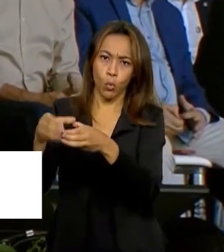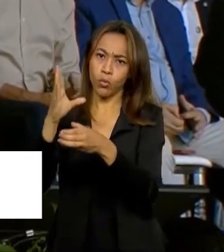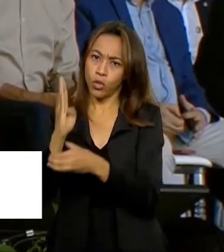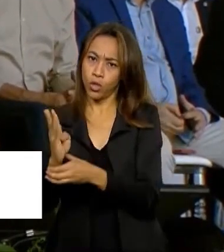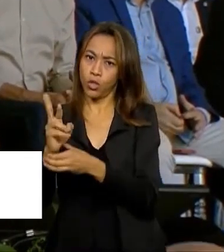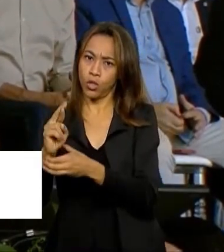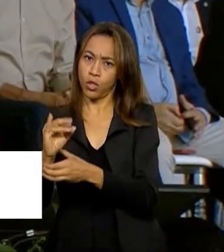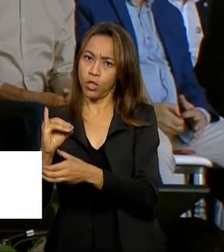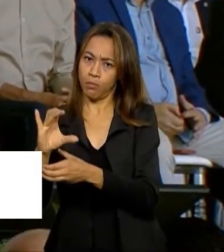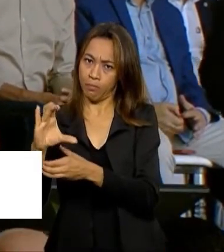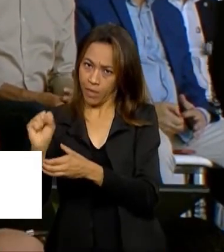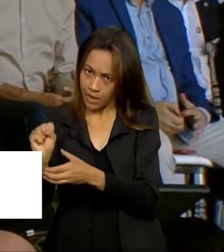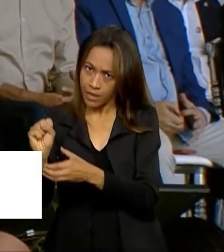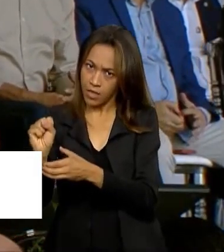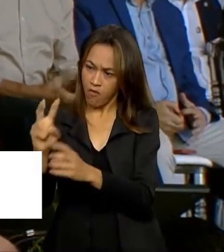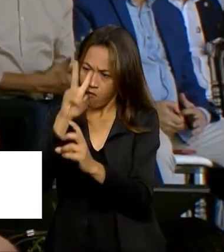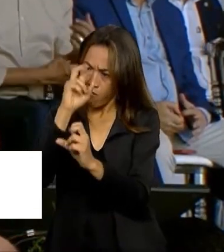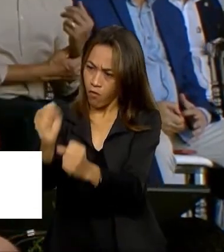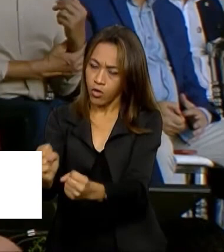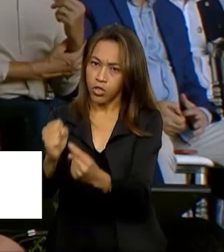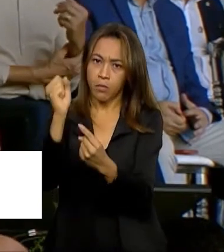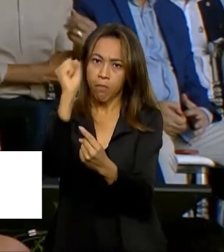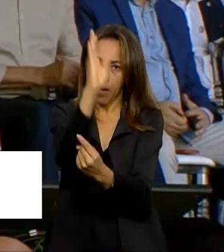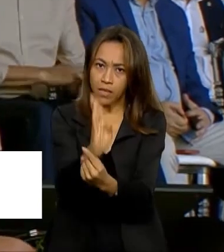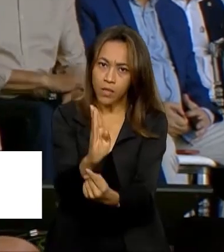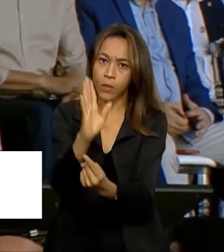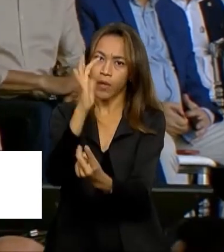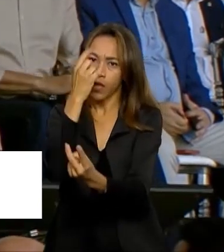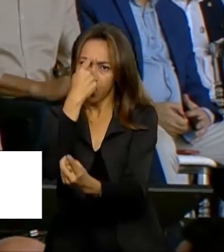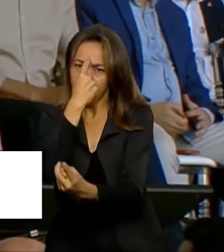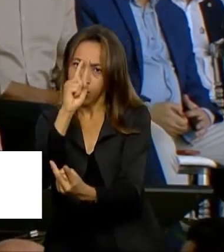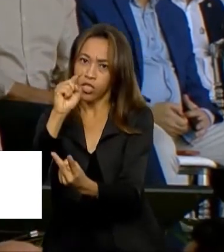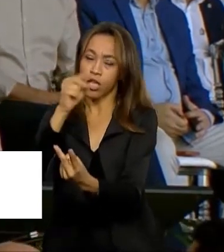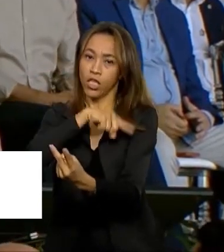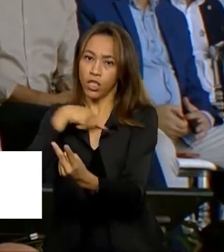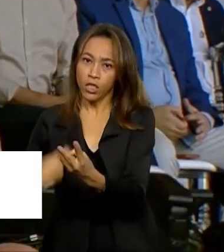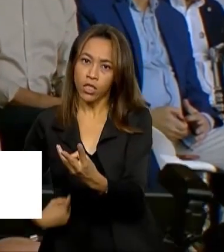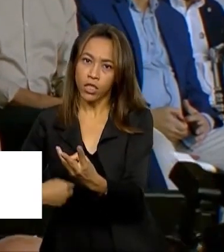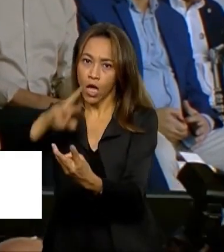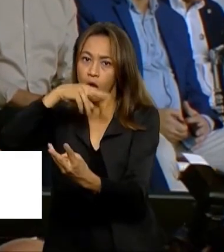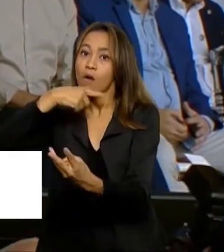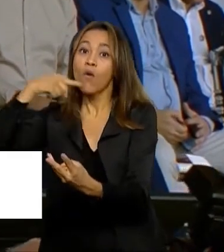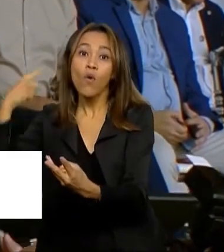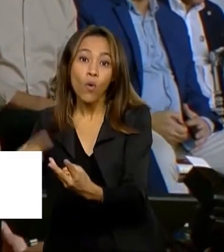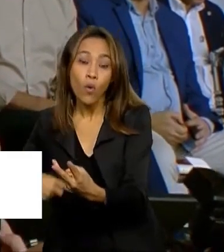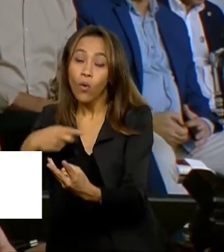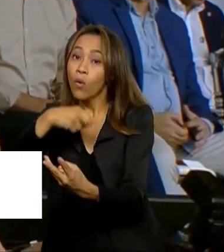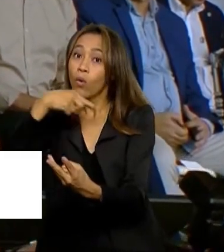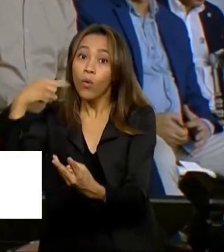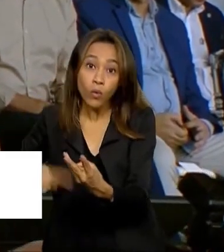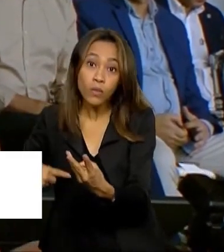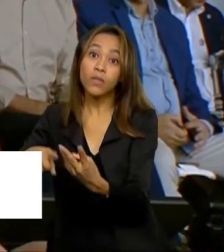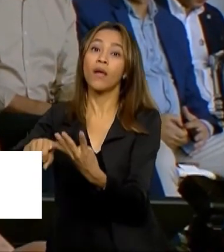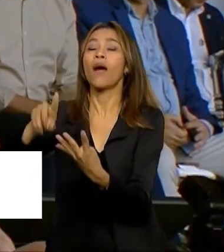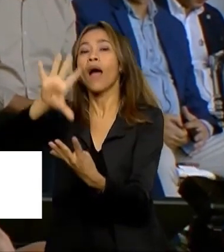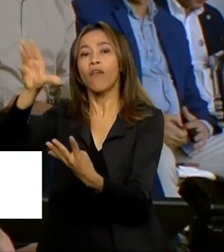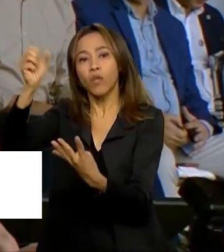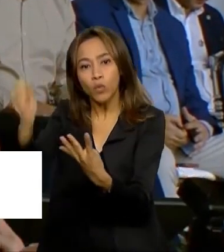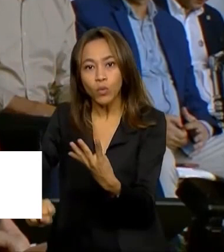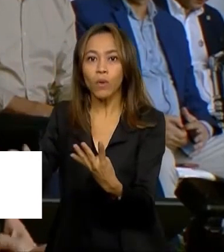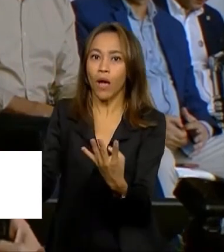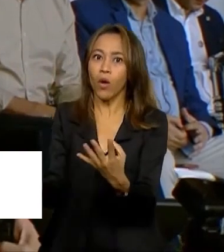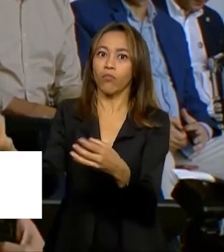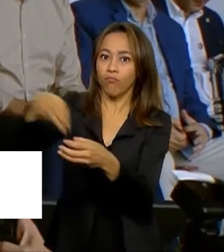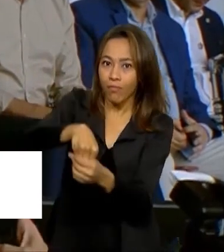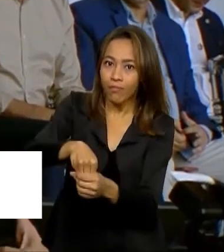fortaleceu. Os BRICS, que era Brasil, Índia, China, Rússia e África do Sul, agora é Brasil, China, África do